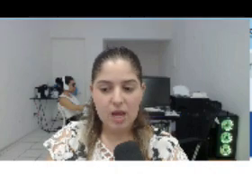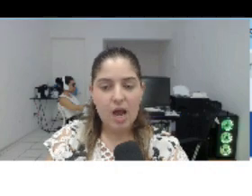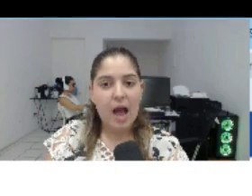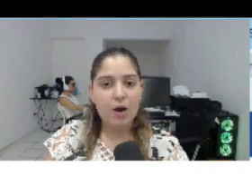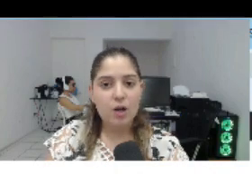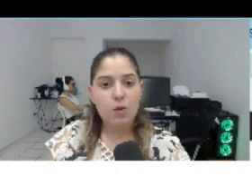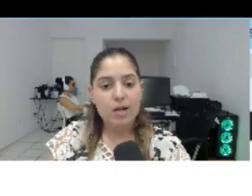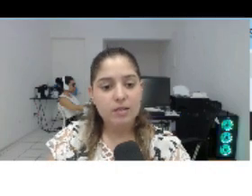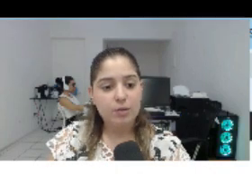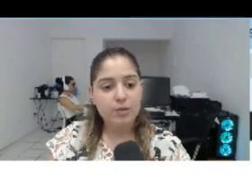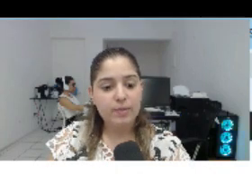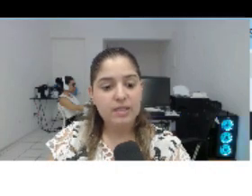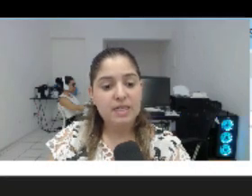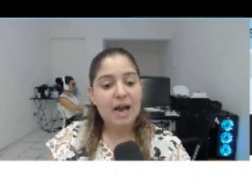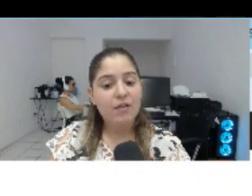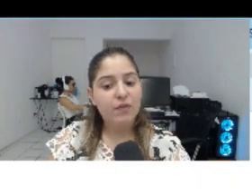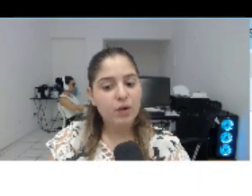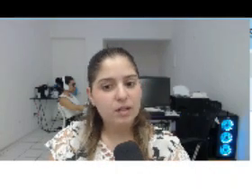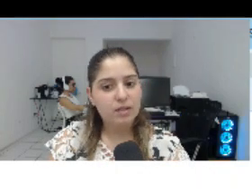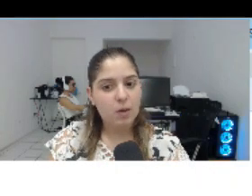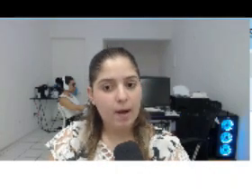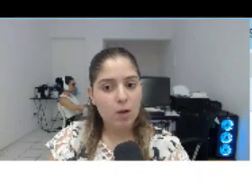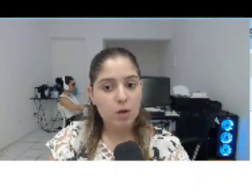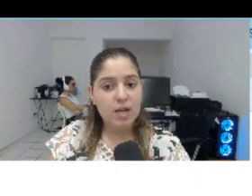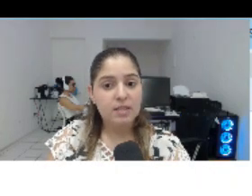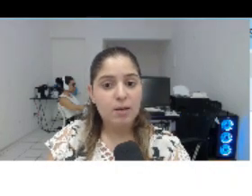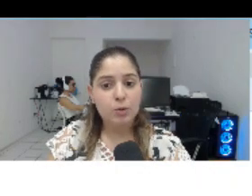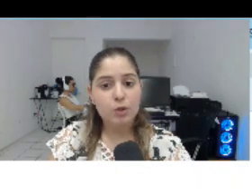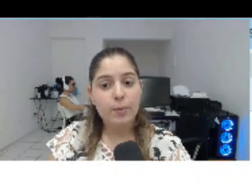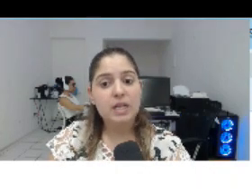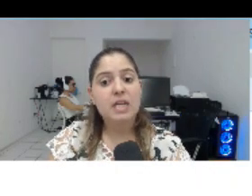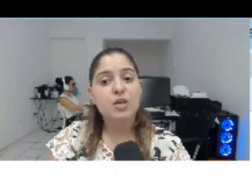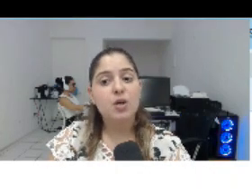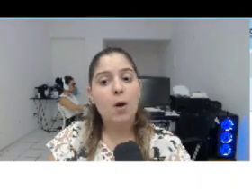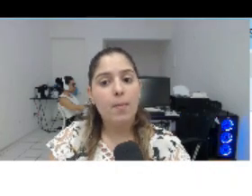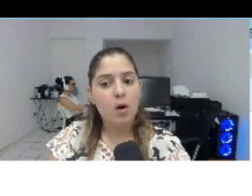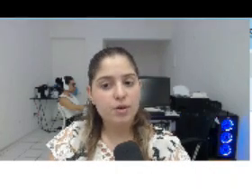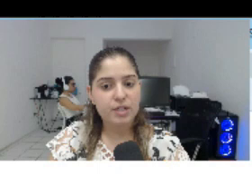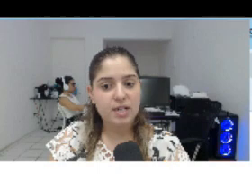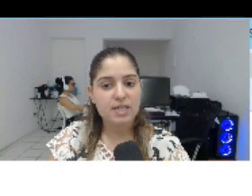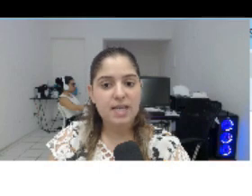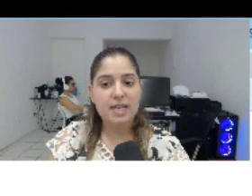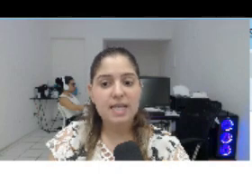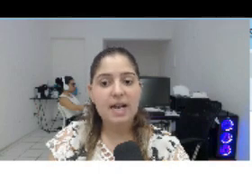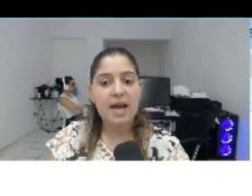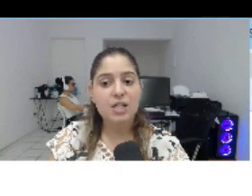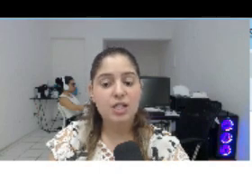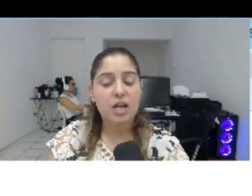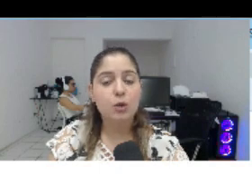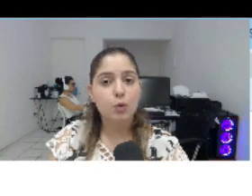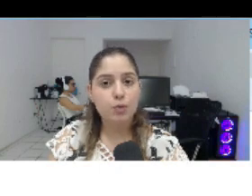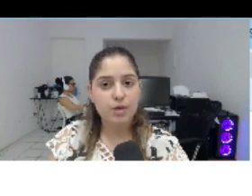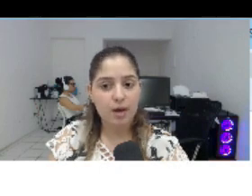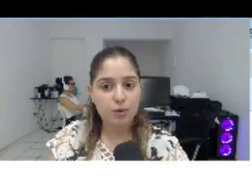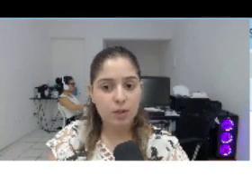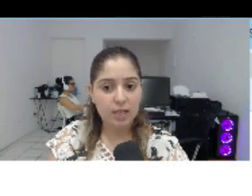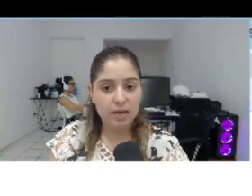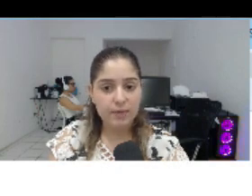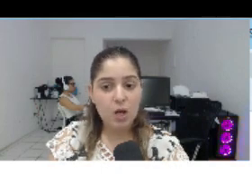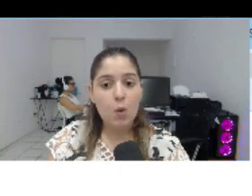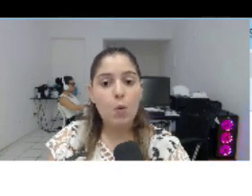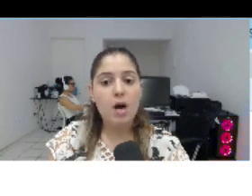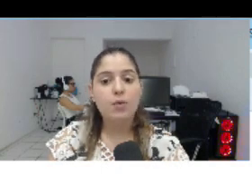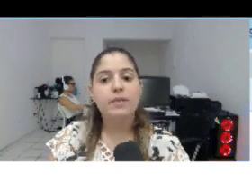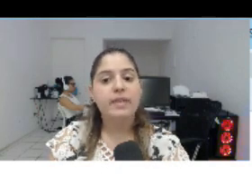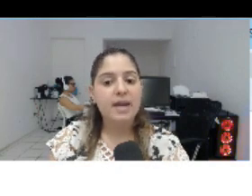definitiva. Agora, com as últimas da Folha de São Paulo, temos sobre kit robótica que segue na caixa em reduto de Arthur